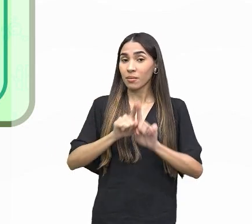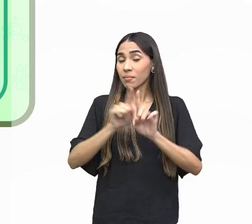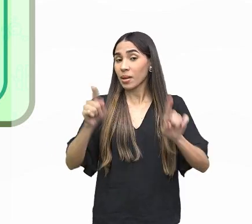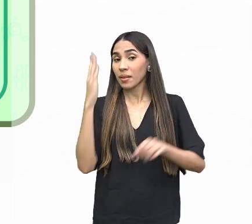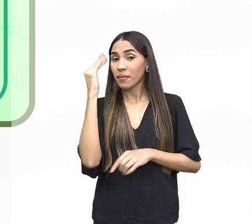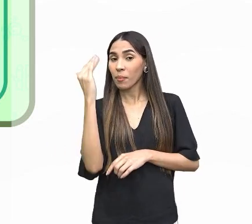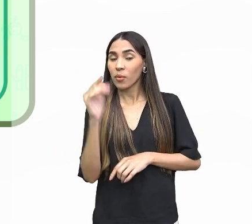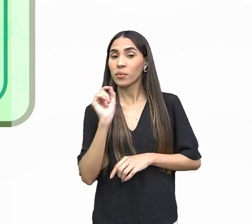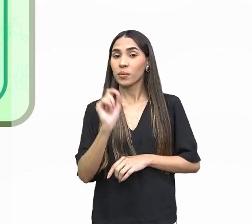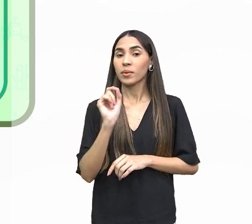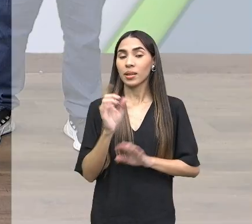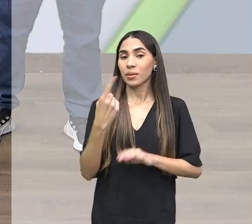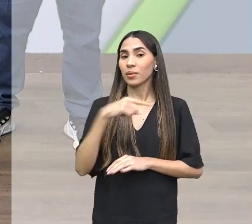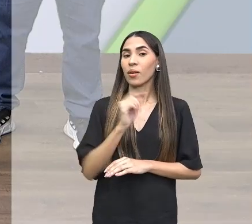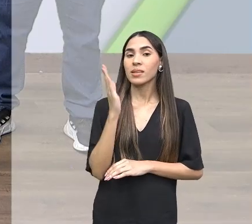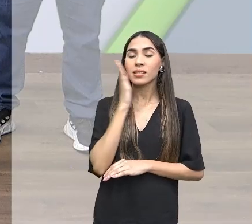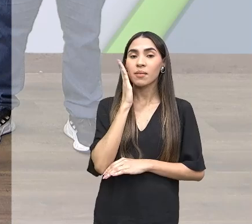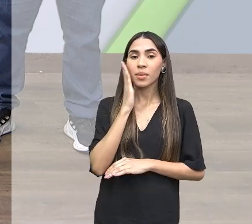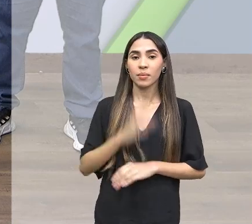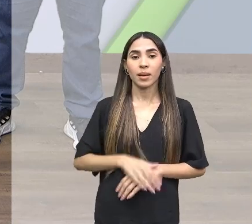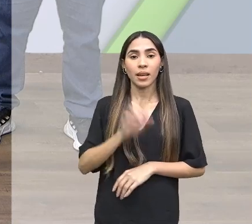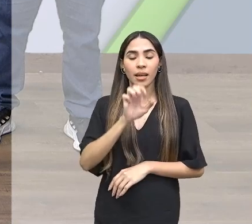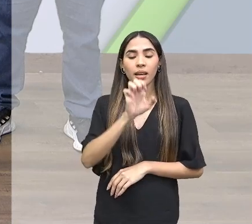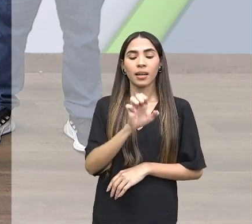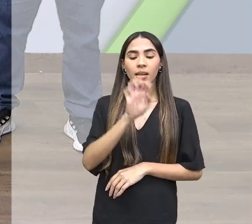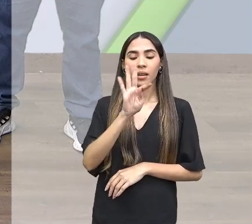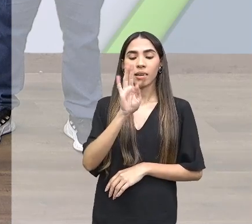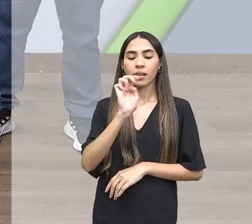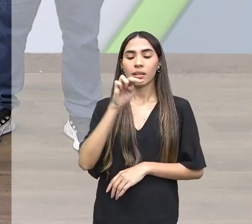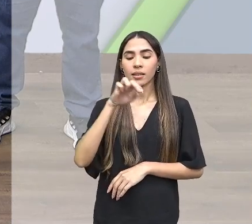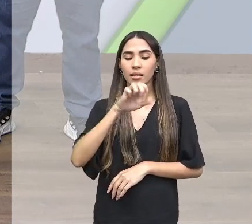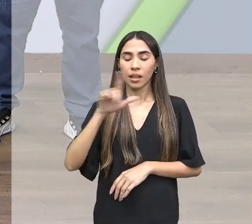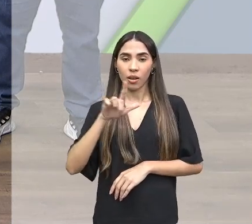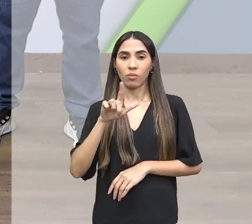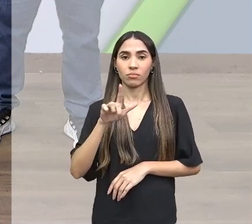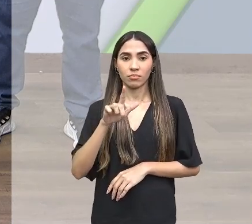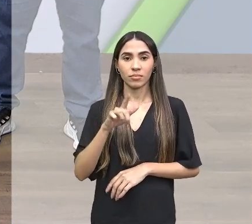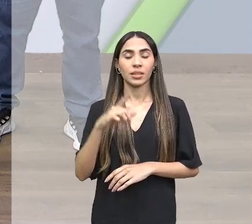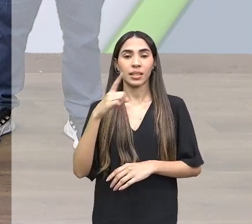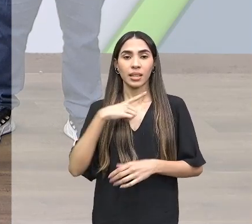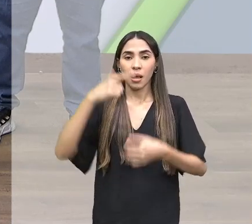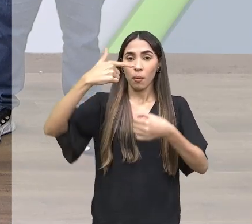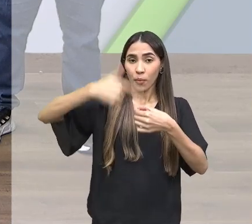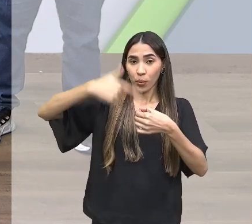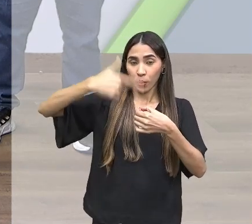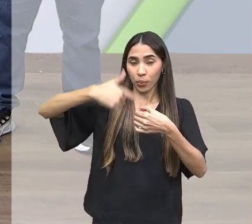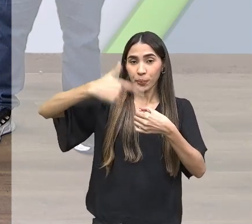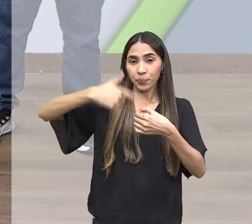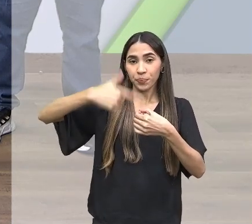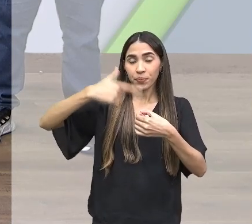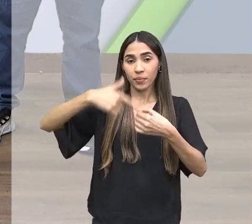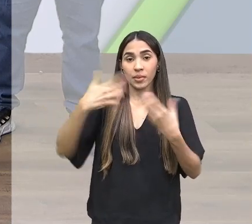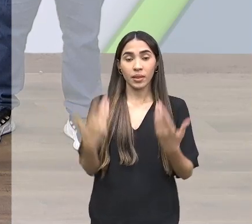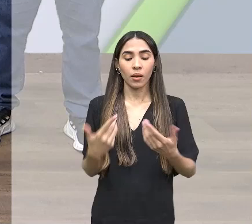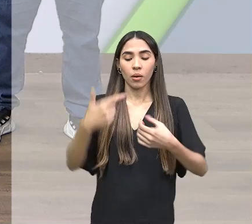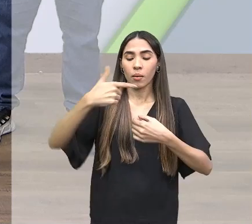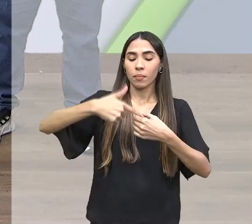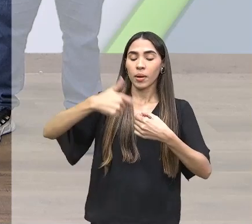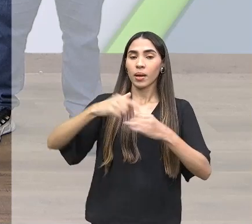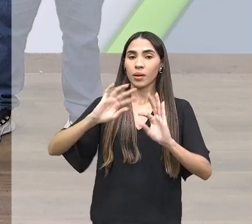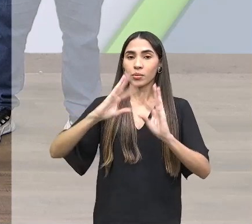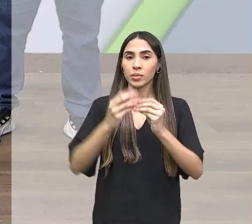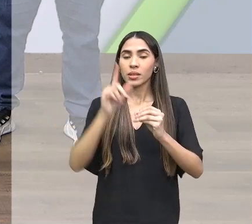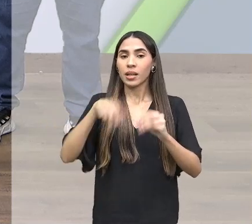famoso, como nós sabemos, é o etanol, não é? Que vende-se aí nas bombas de posto de gasolina. Esse etanol, ele